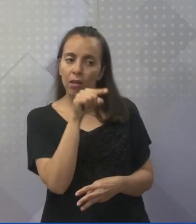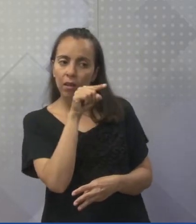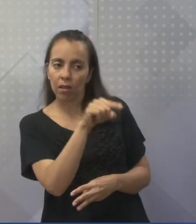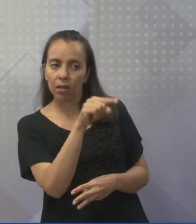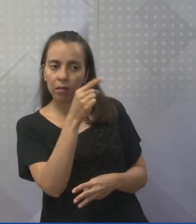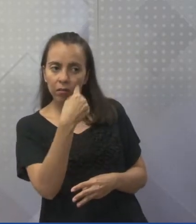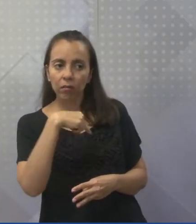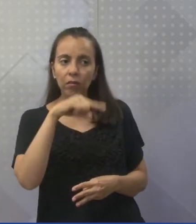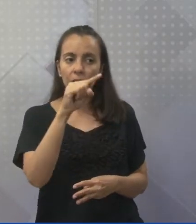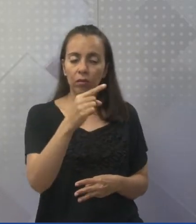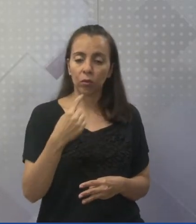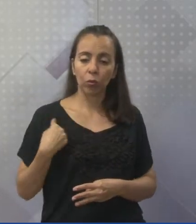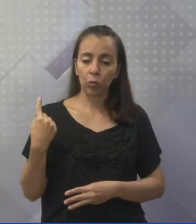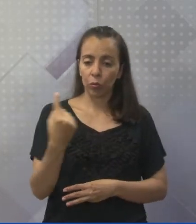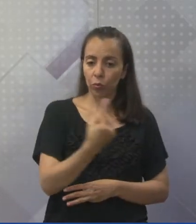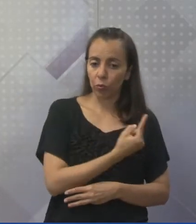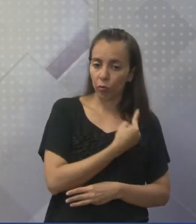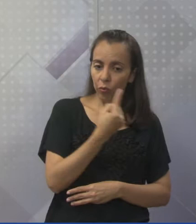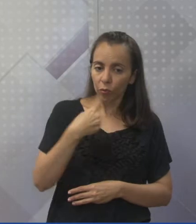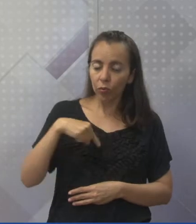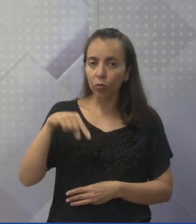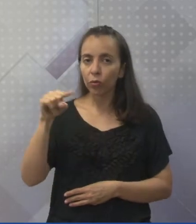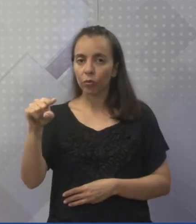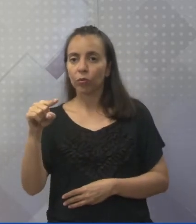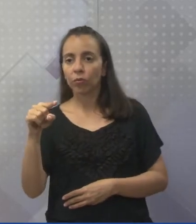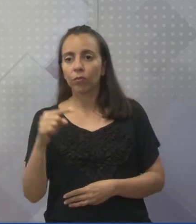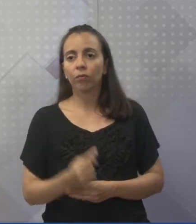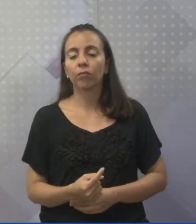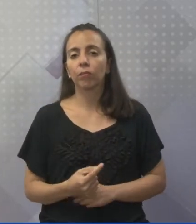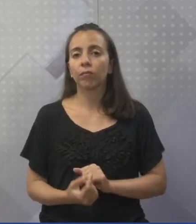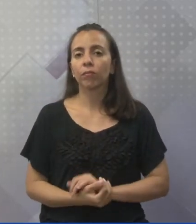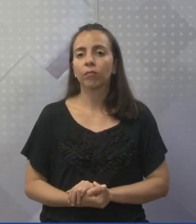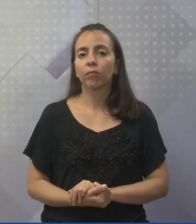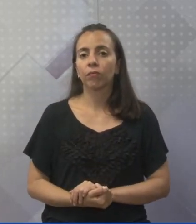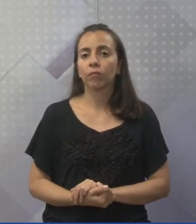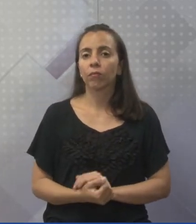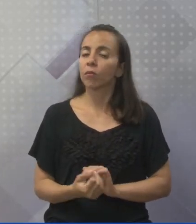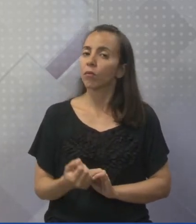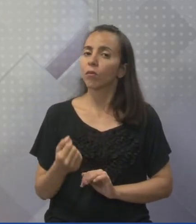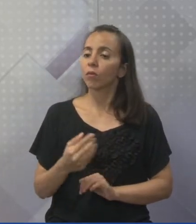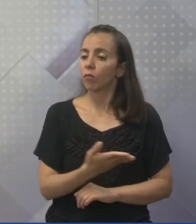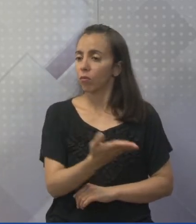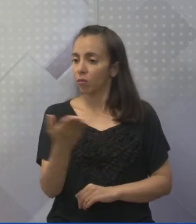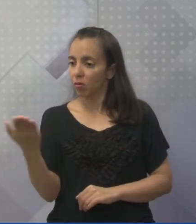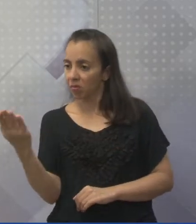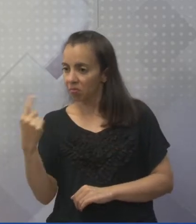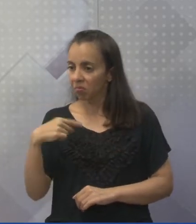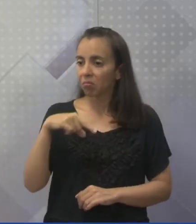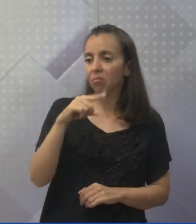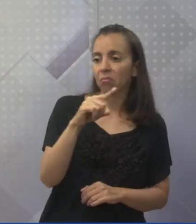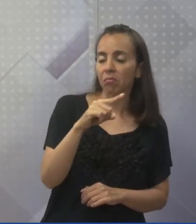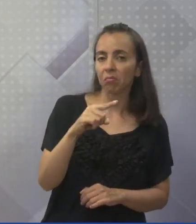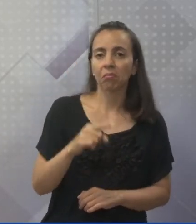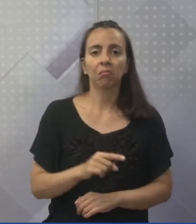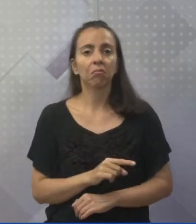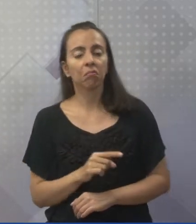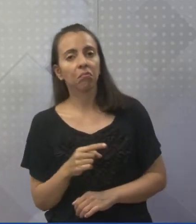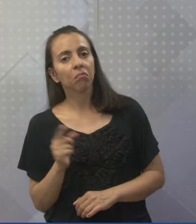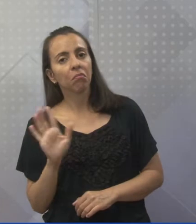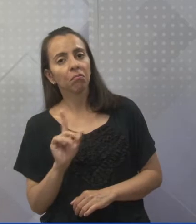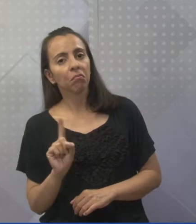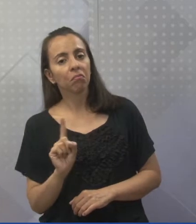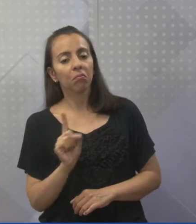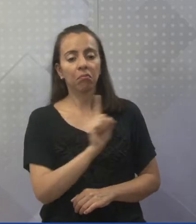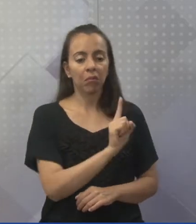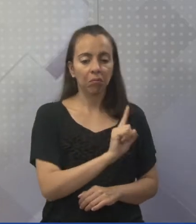go, nós iríamos. You would go, vocês iriam. They would go, eles ou elas